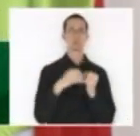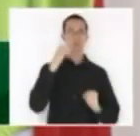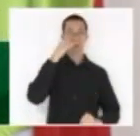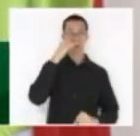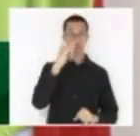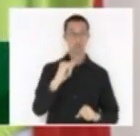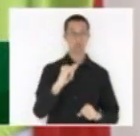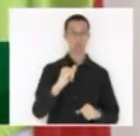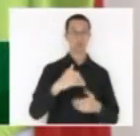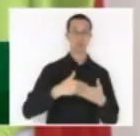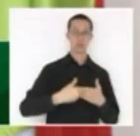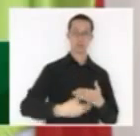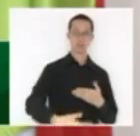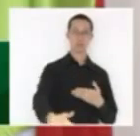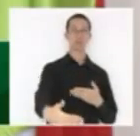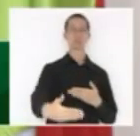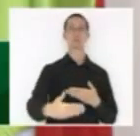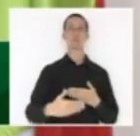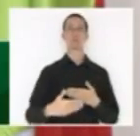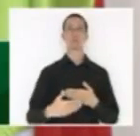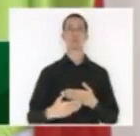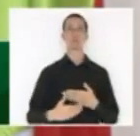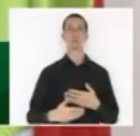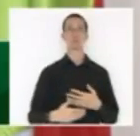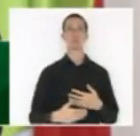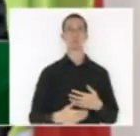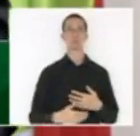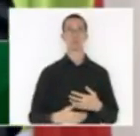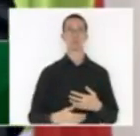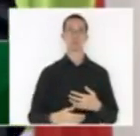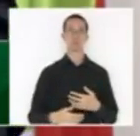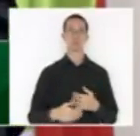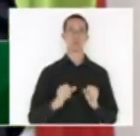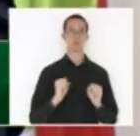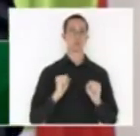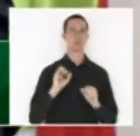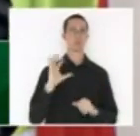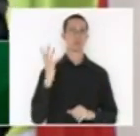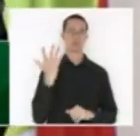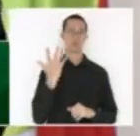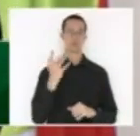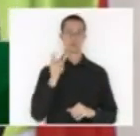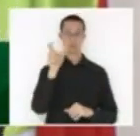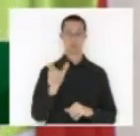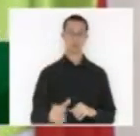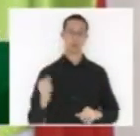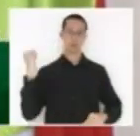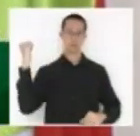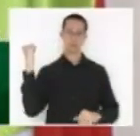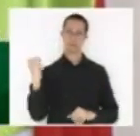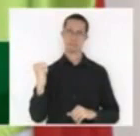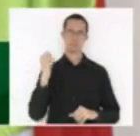a pouco nós acabemos tendo uma vítima que